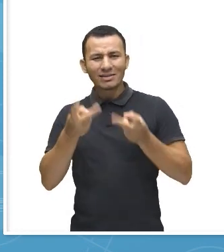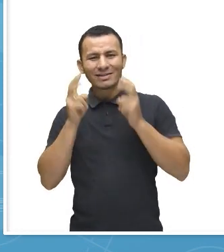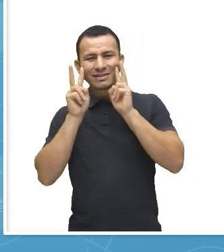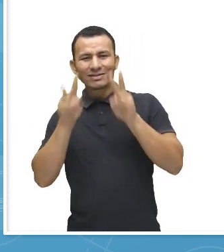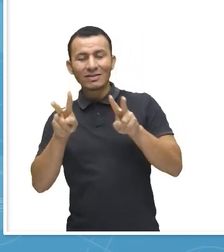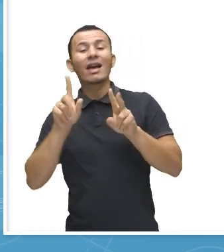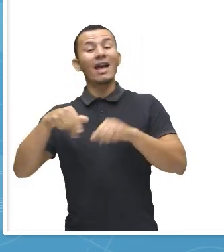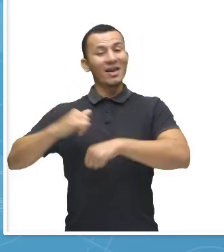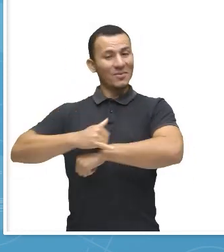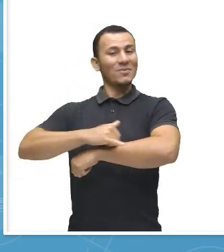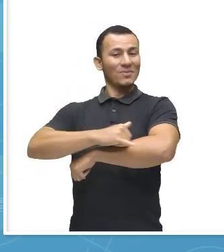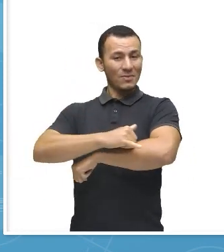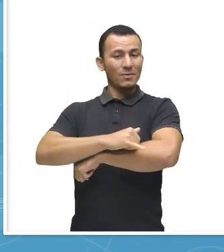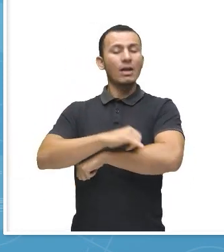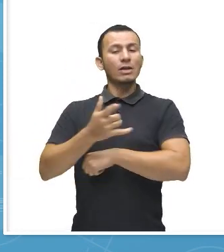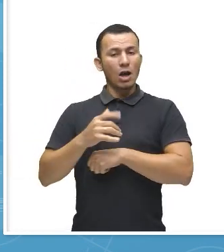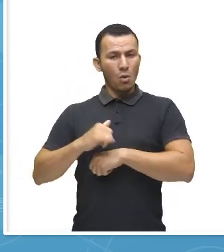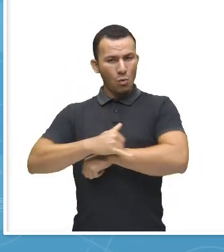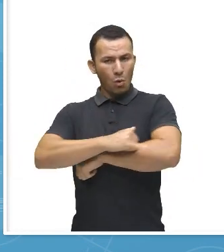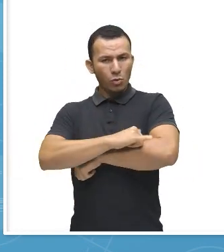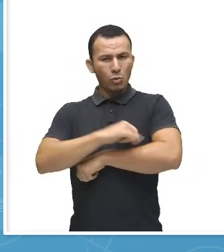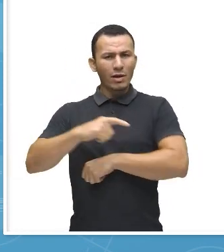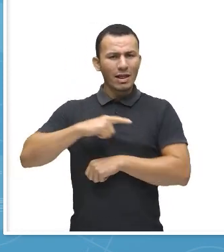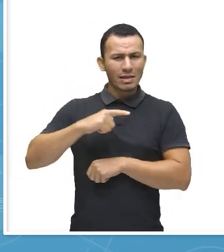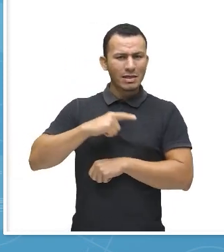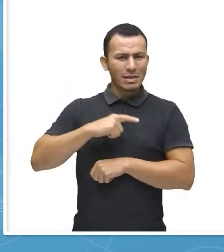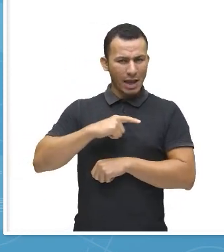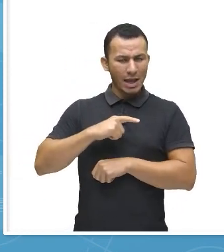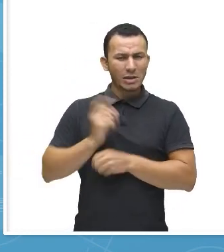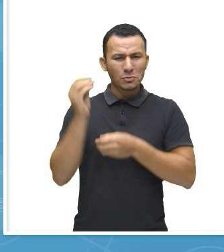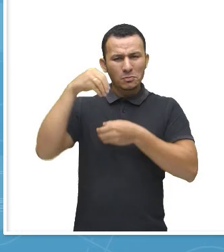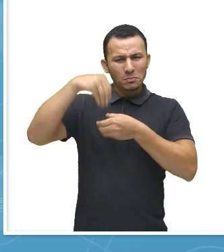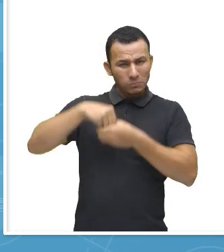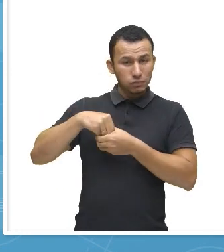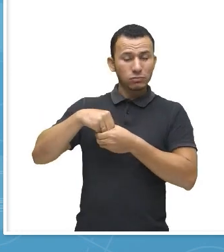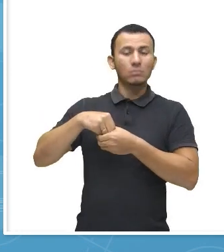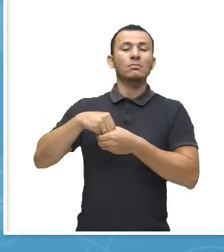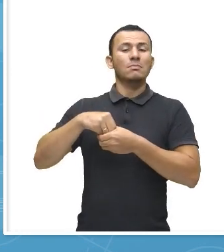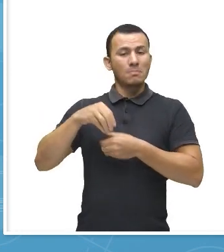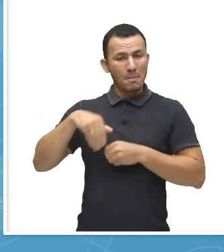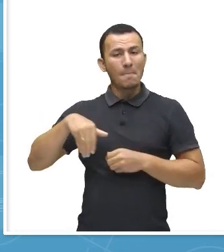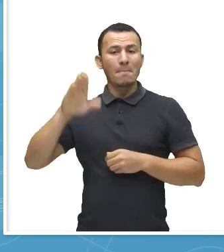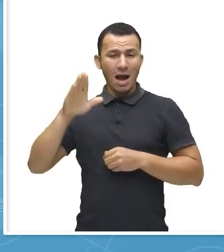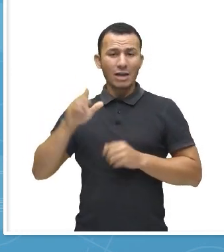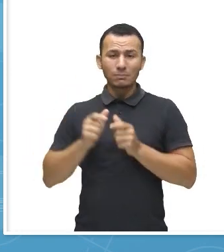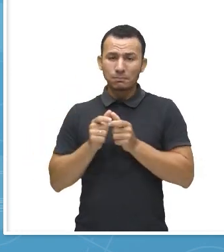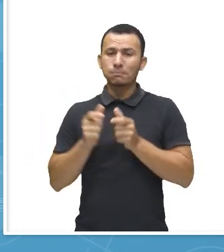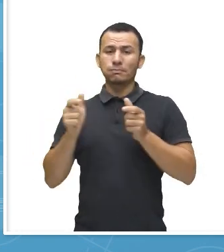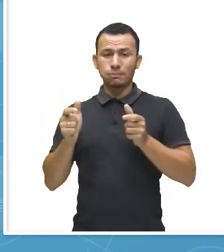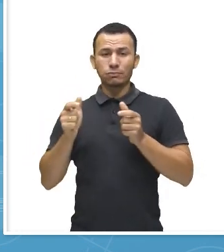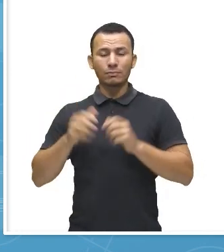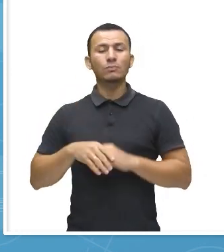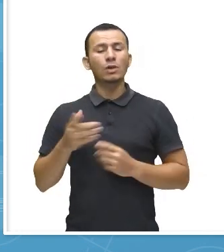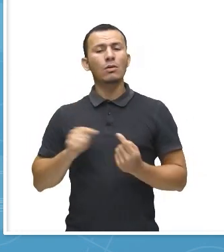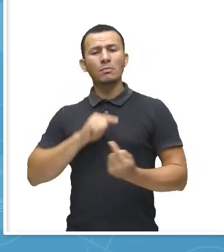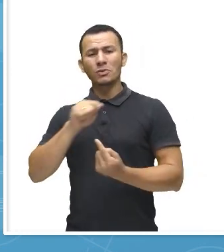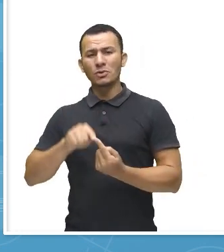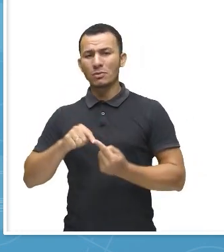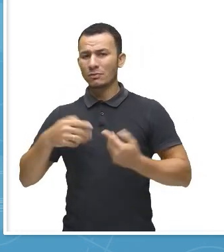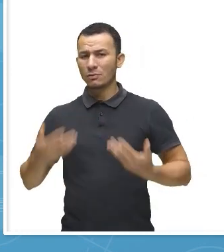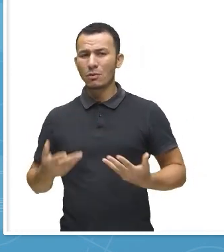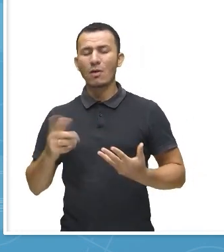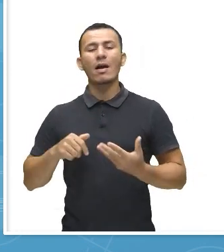Então, quanto mais gordura essa célula tiver armazenando, maior ela vai ser. Né? Então, a função dela